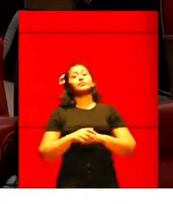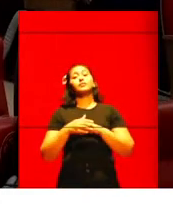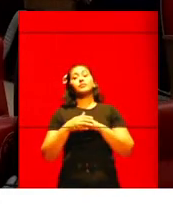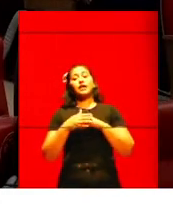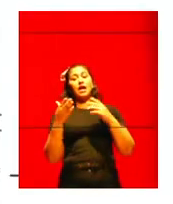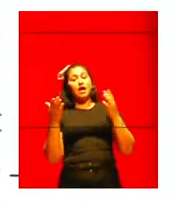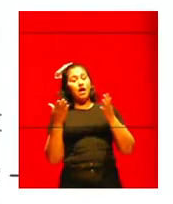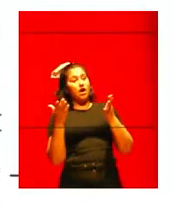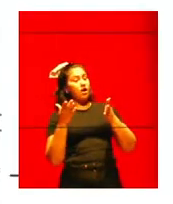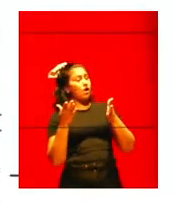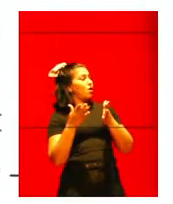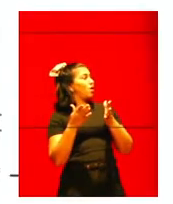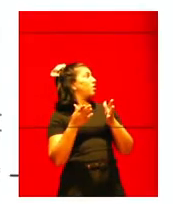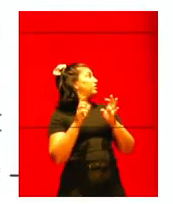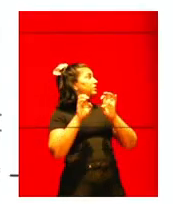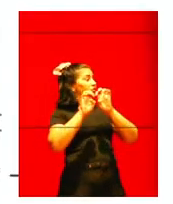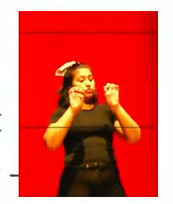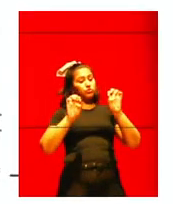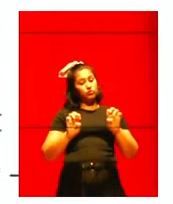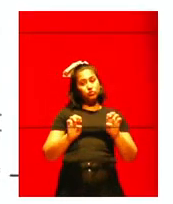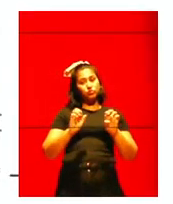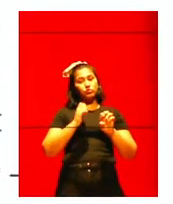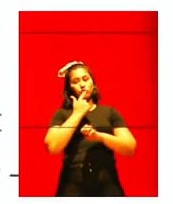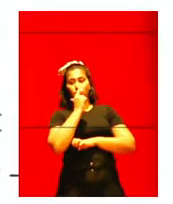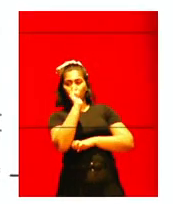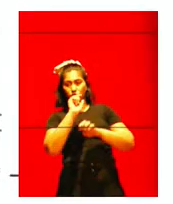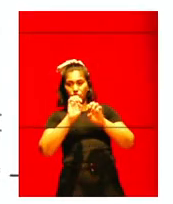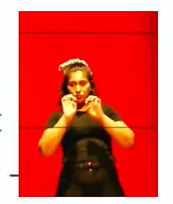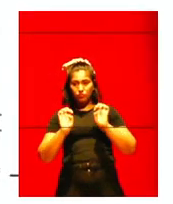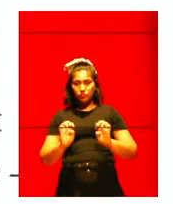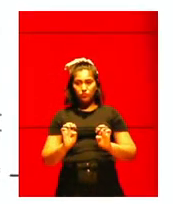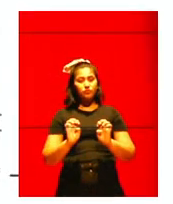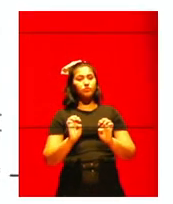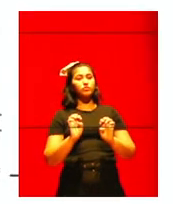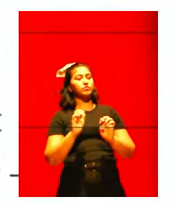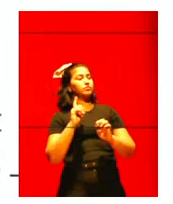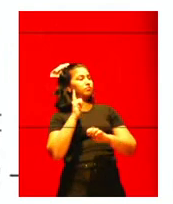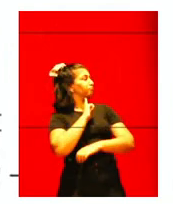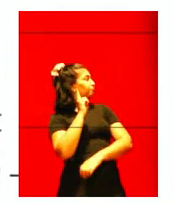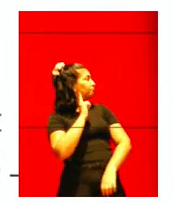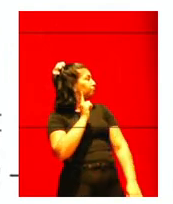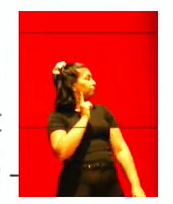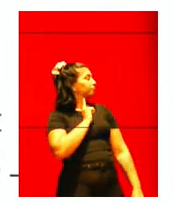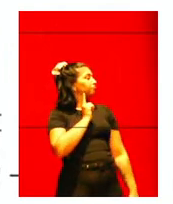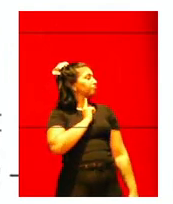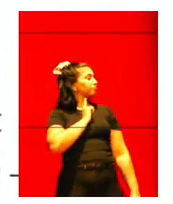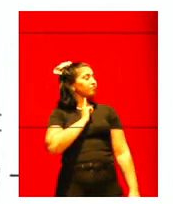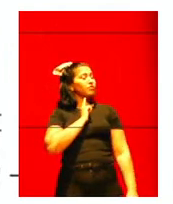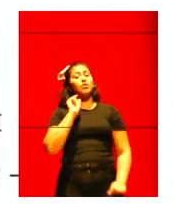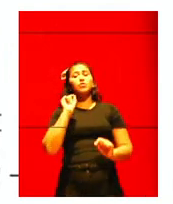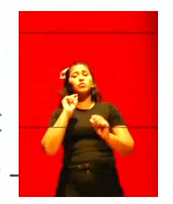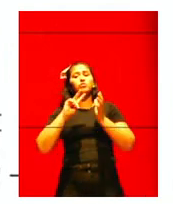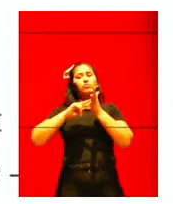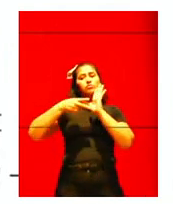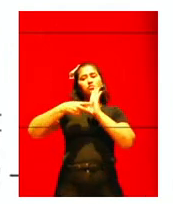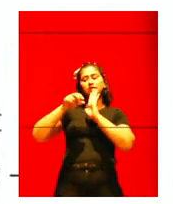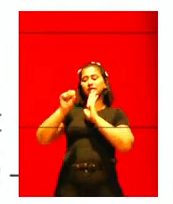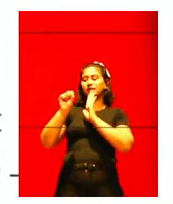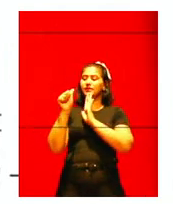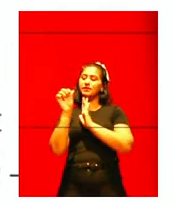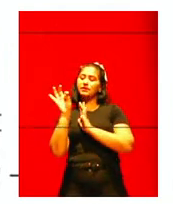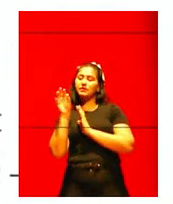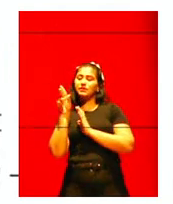Classificação das cadeias carbônicas. Cadeia saturada. O que que uma cadeia saturada